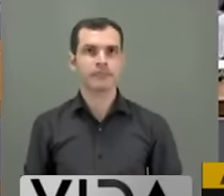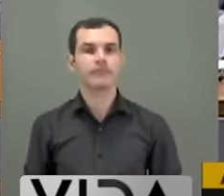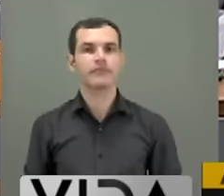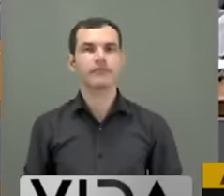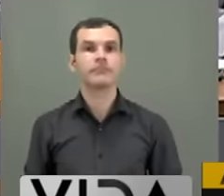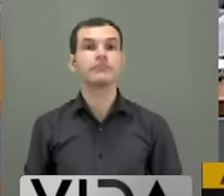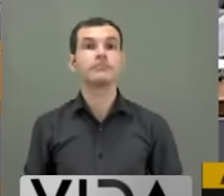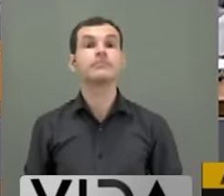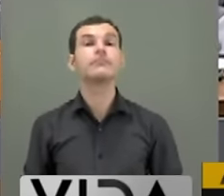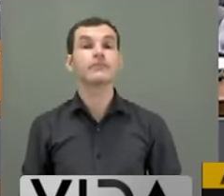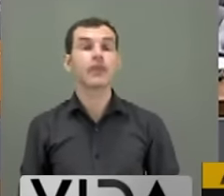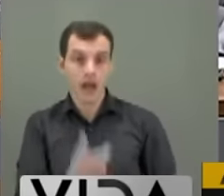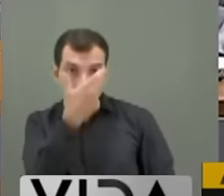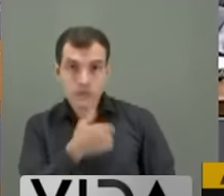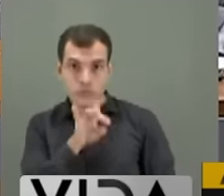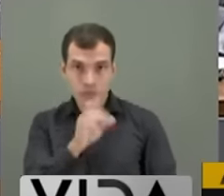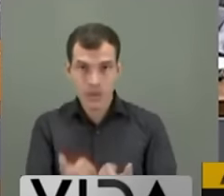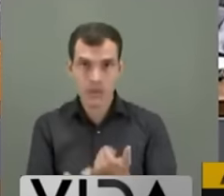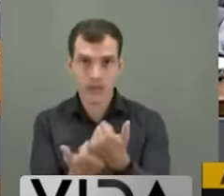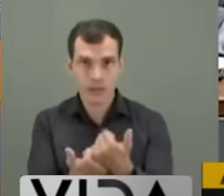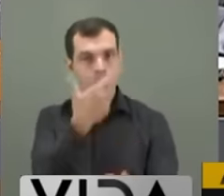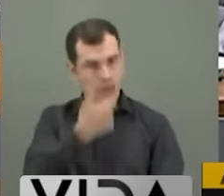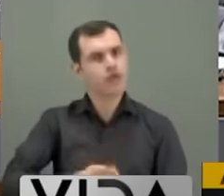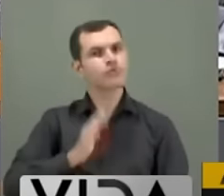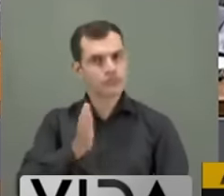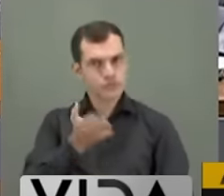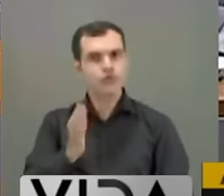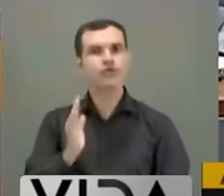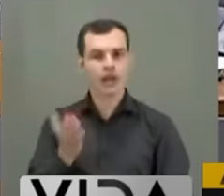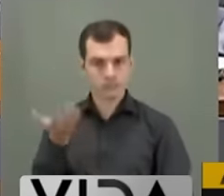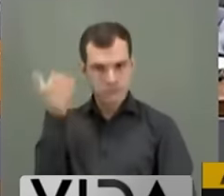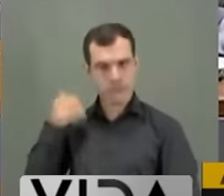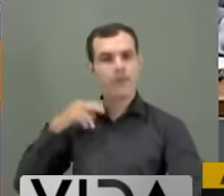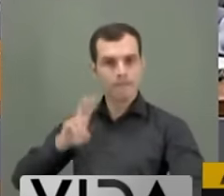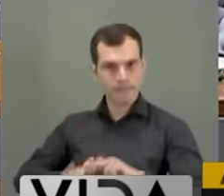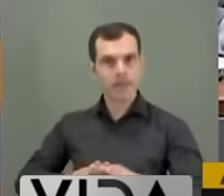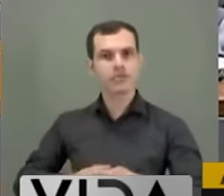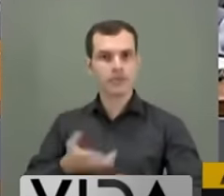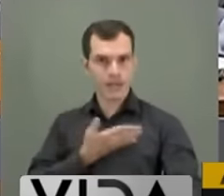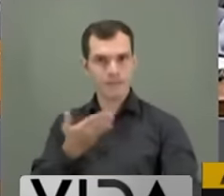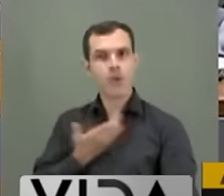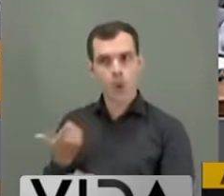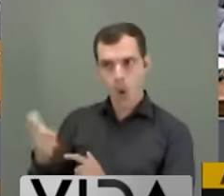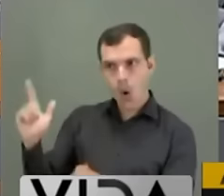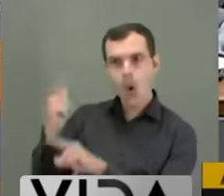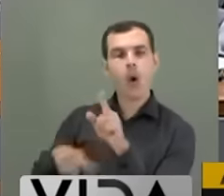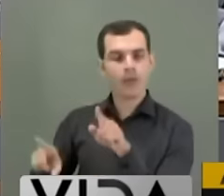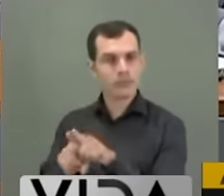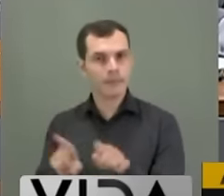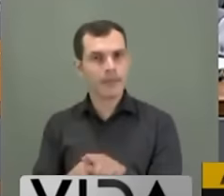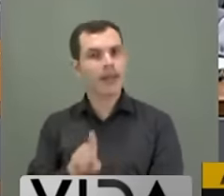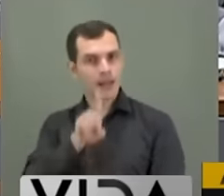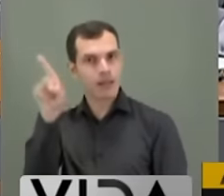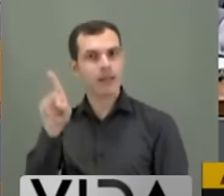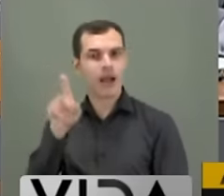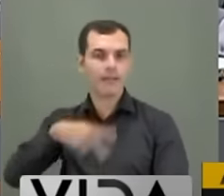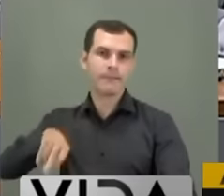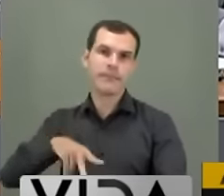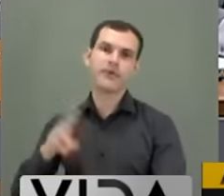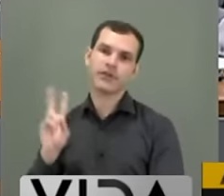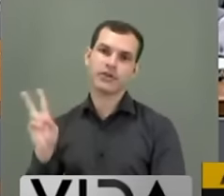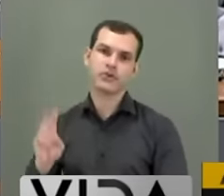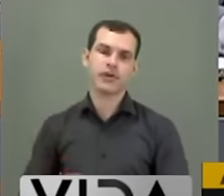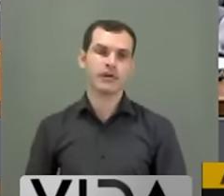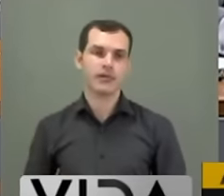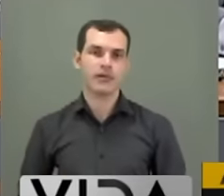só acredita nisso? Eu não, eu e vários companheiros foram presos na Venezuela. Nós íamos fazer uma... Mas aí é o exemplo de